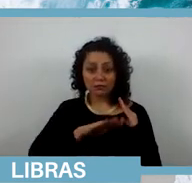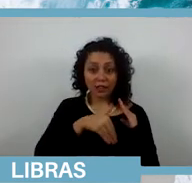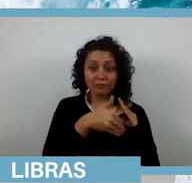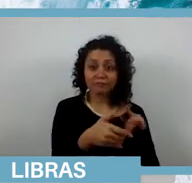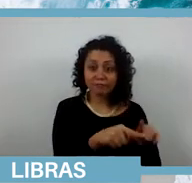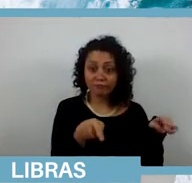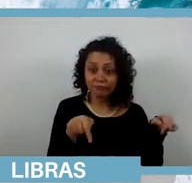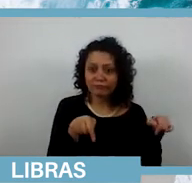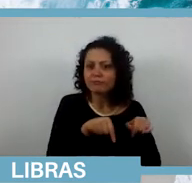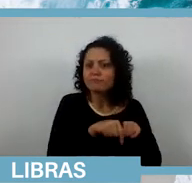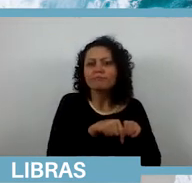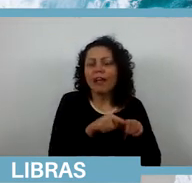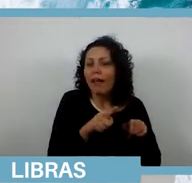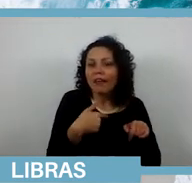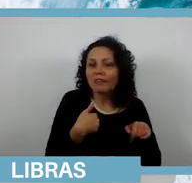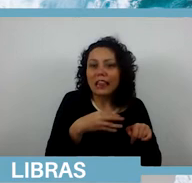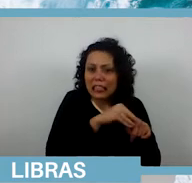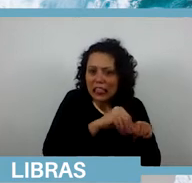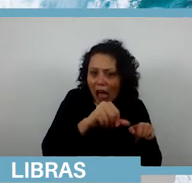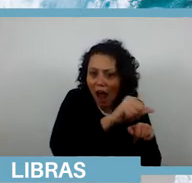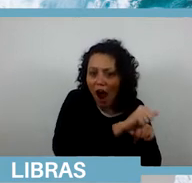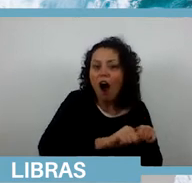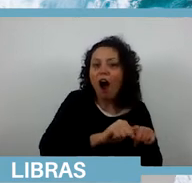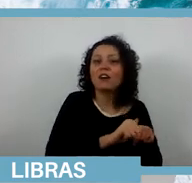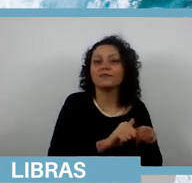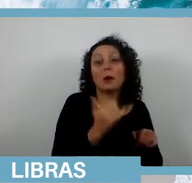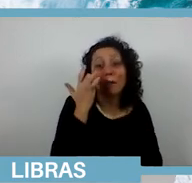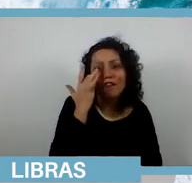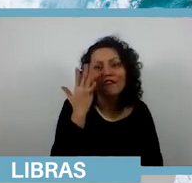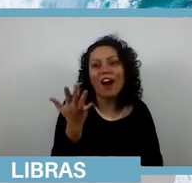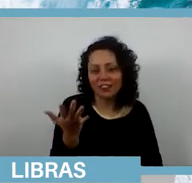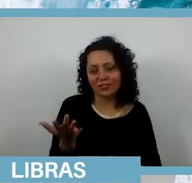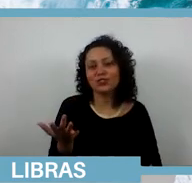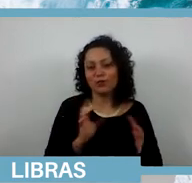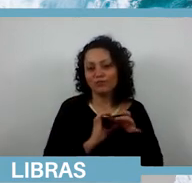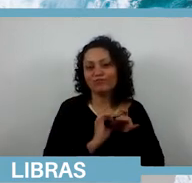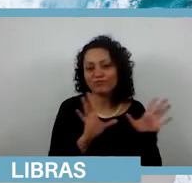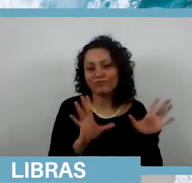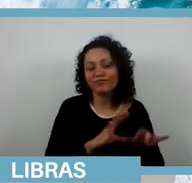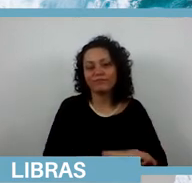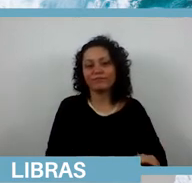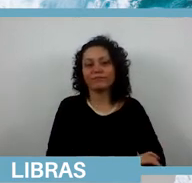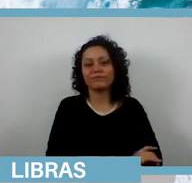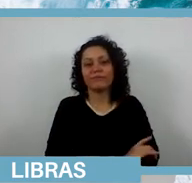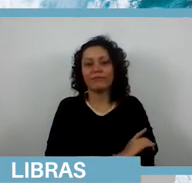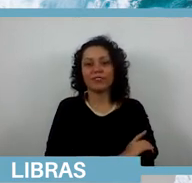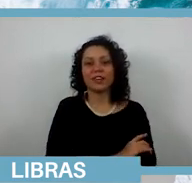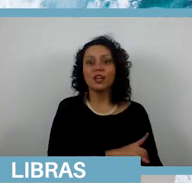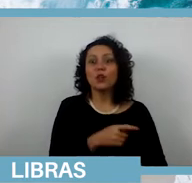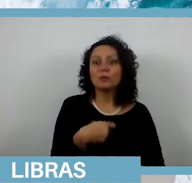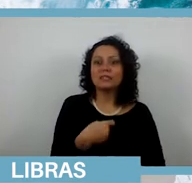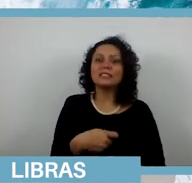menos restritiva, né? Menos tem assim, menos coisas para ter que ficar